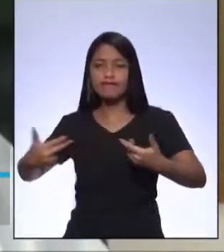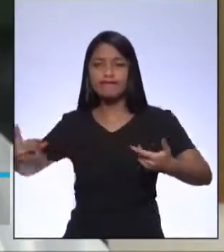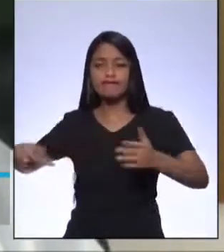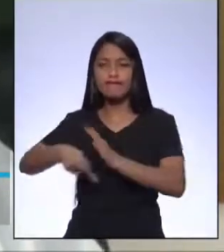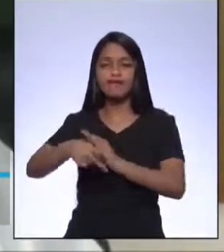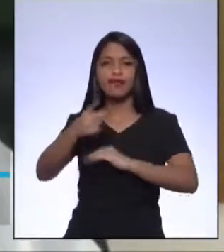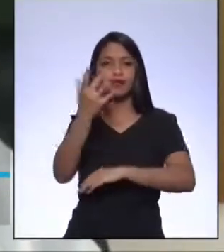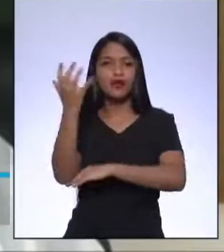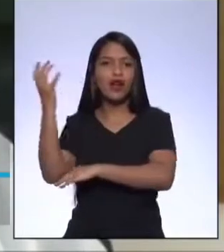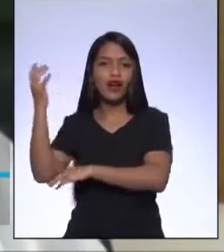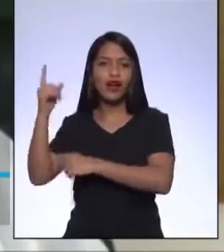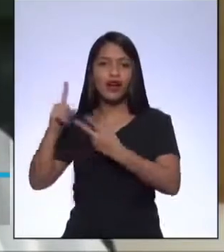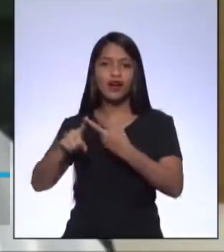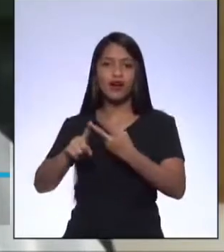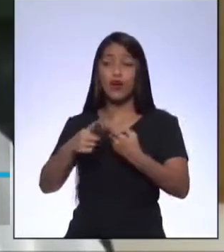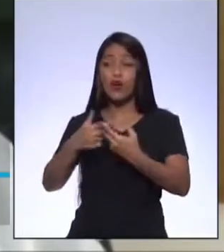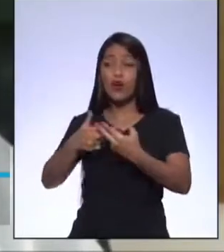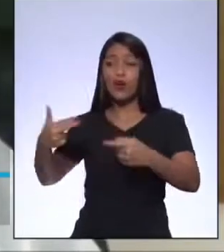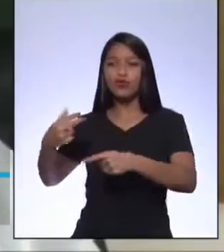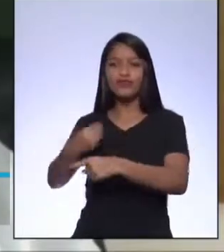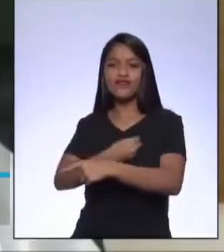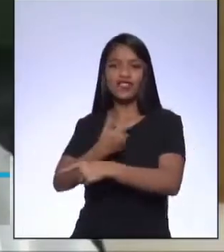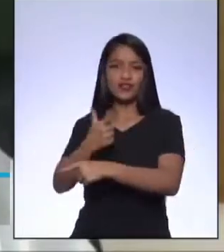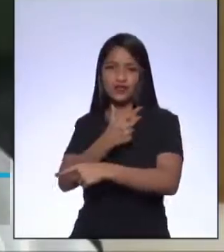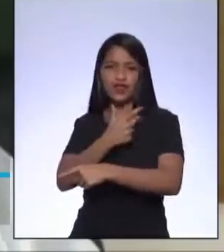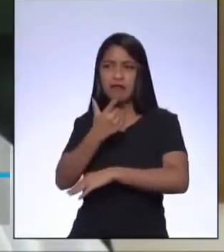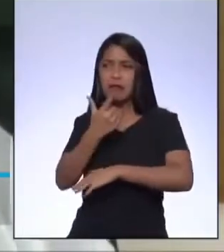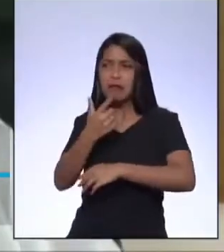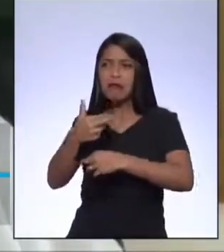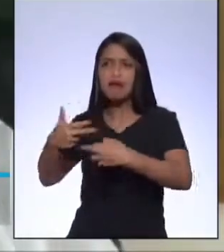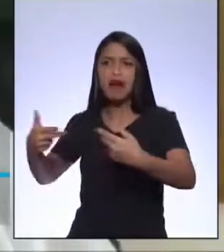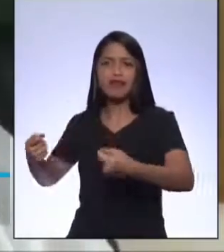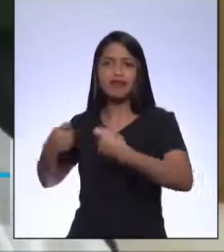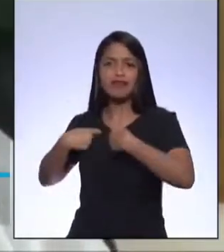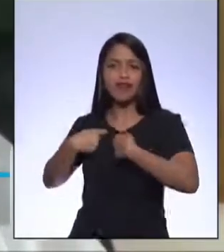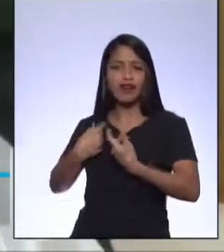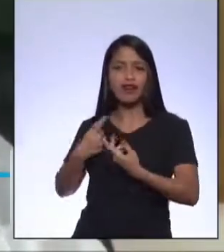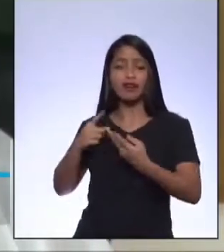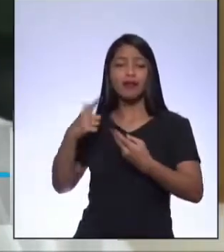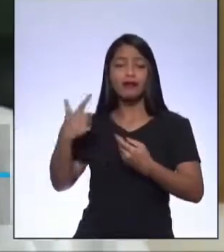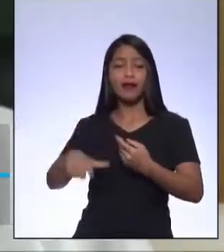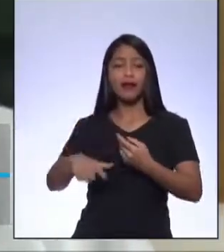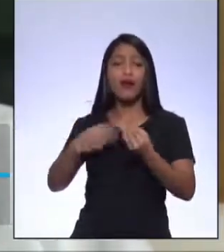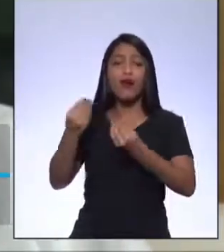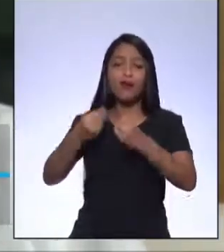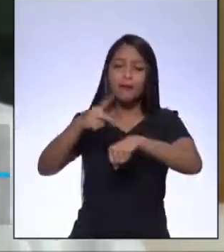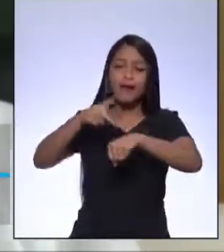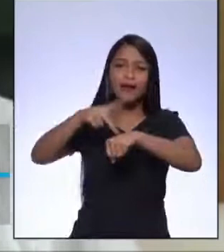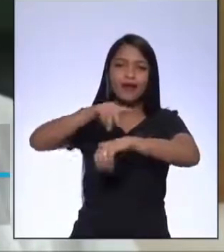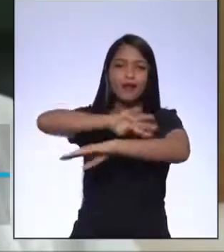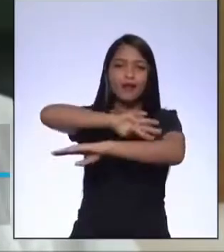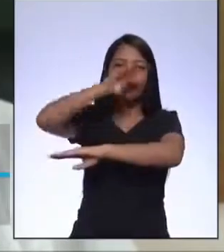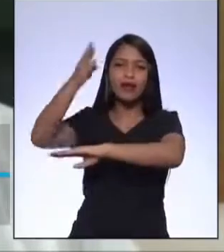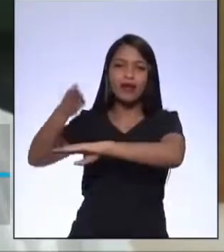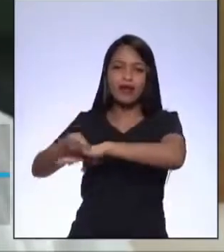né, de fatores abióticos, tá bom? Tem ainda a questão do tipo de rocha que gerou que tipo de solo